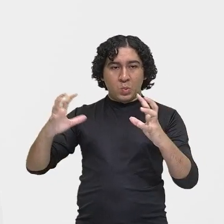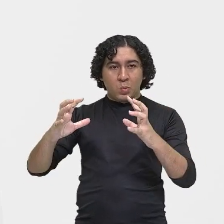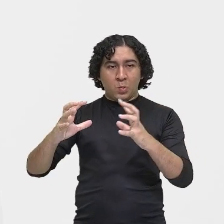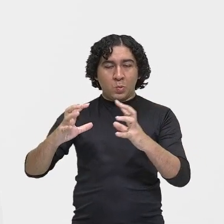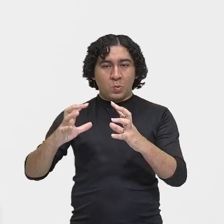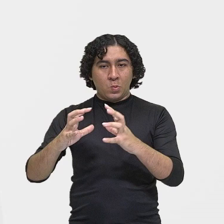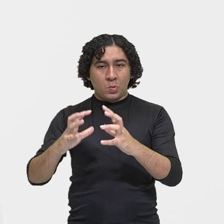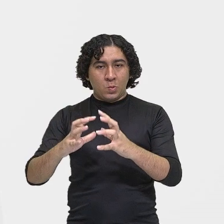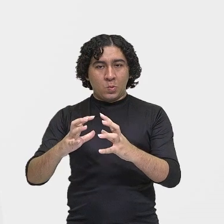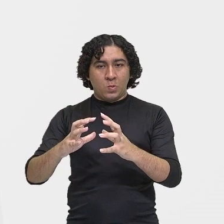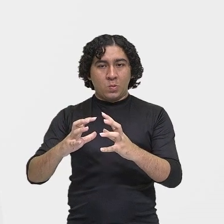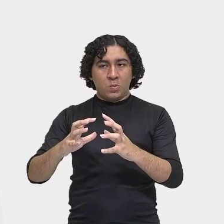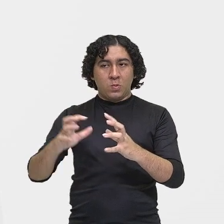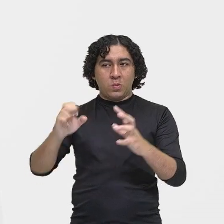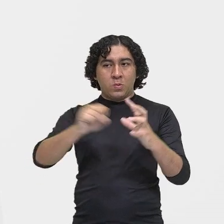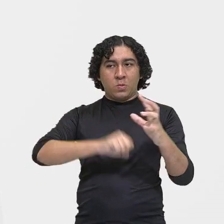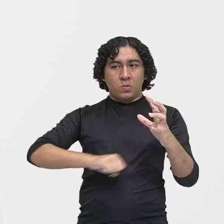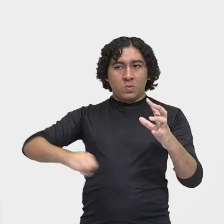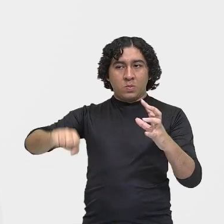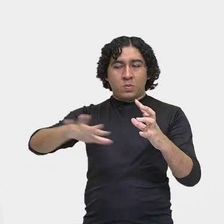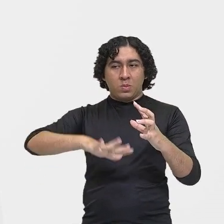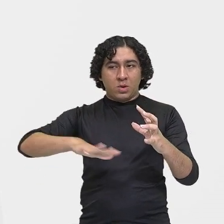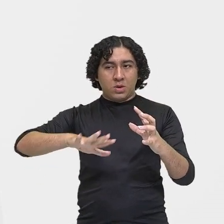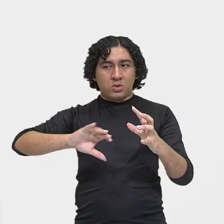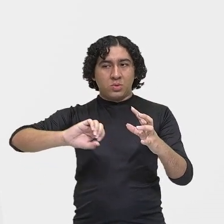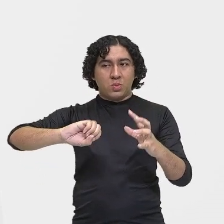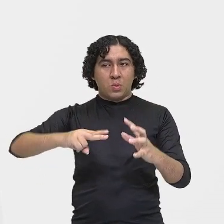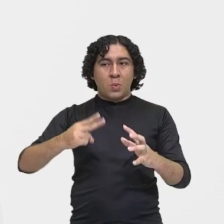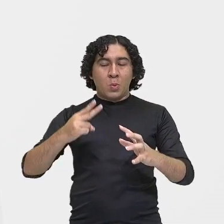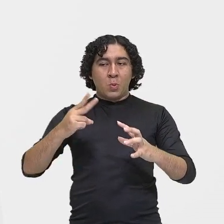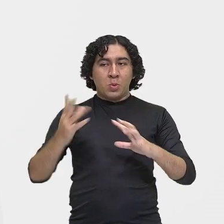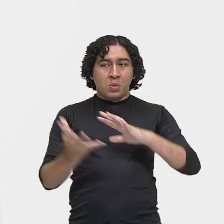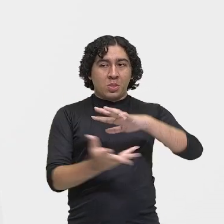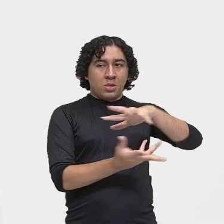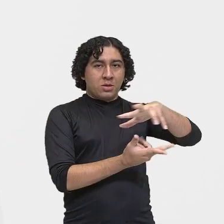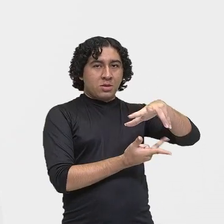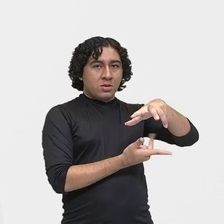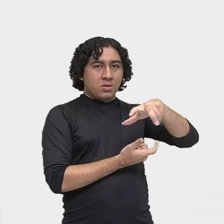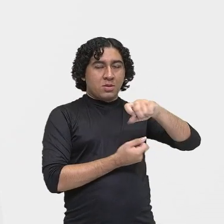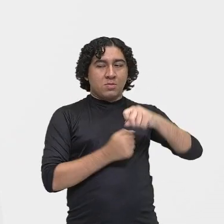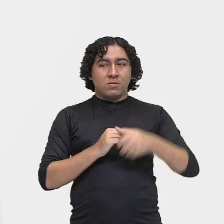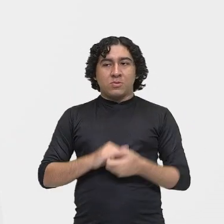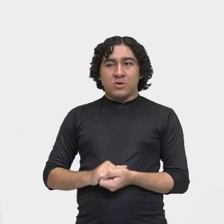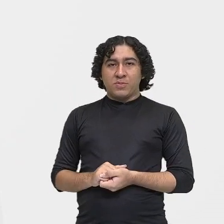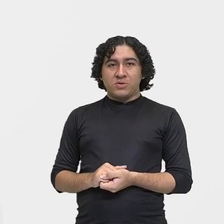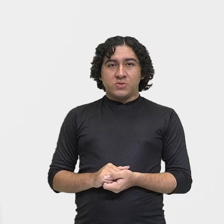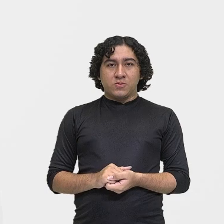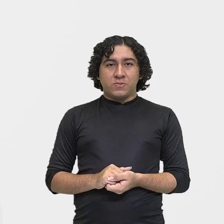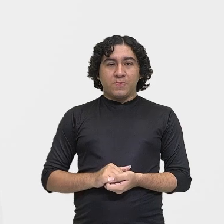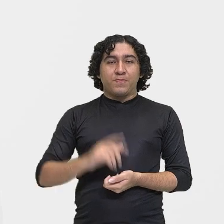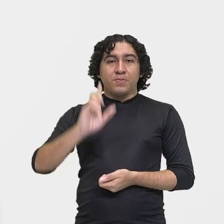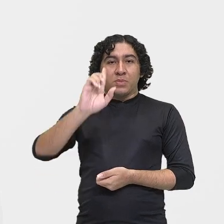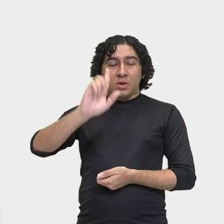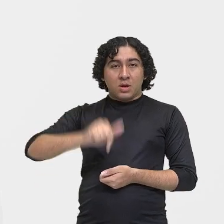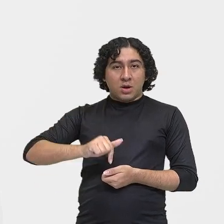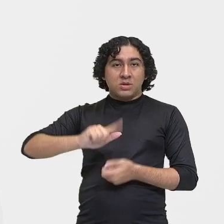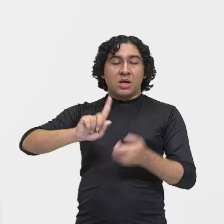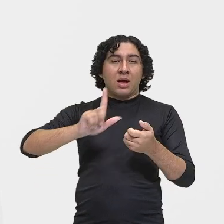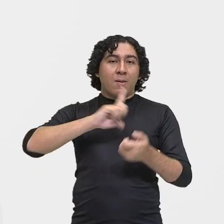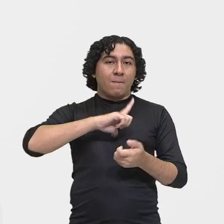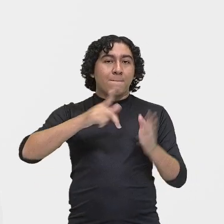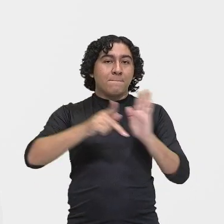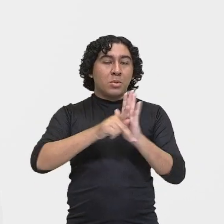estejam eles no espaço ou na Terra. E tais forças, elas são grandezas